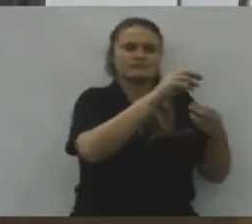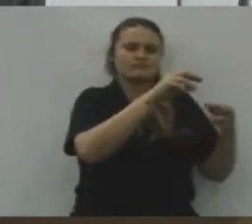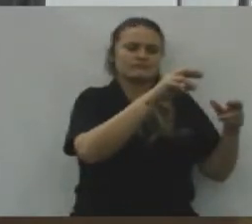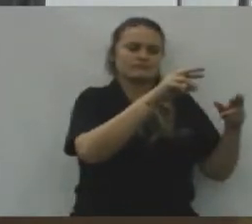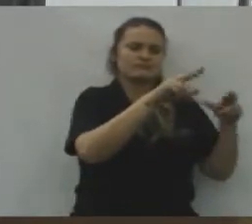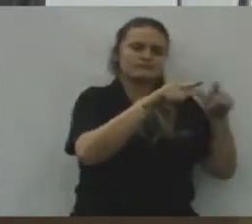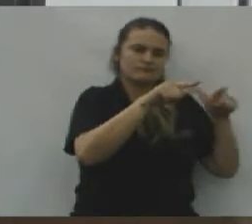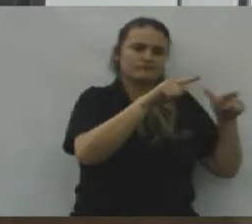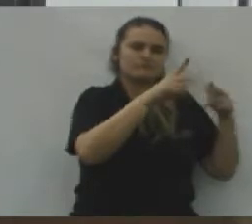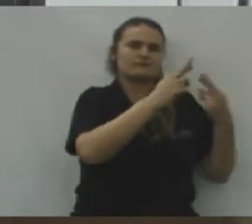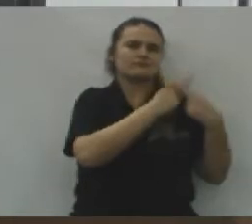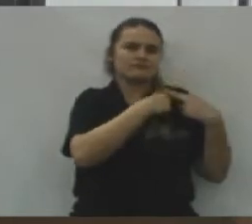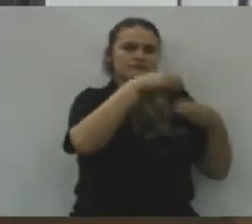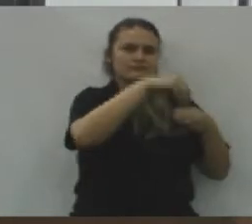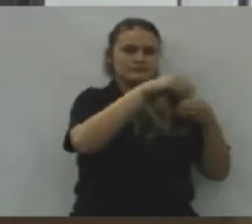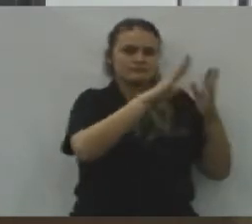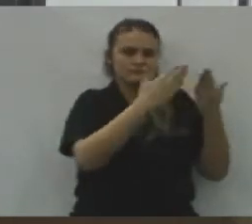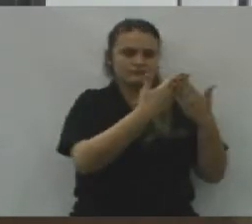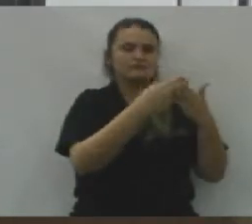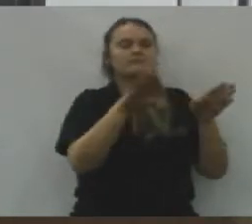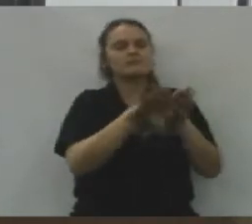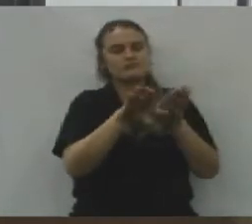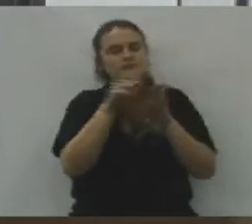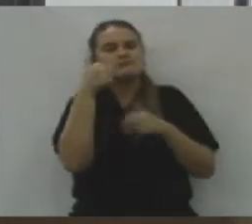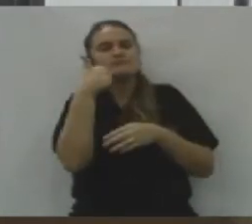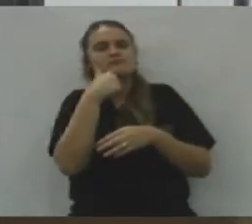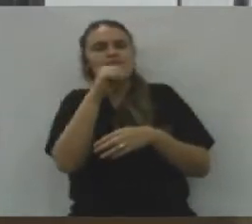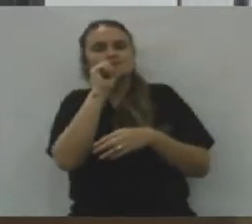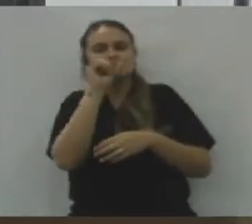as mães nas suas casas, né, que também podem ter